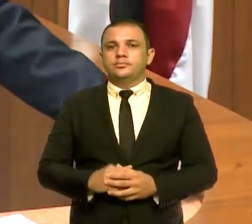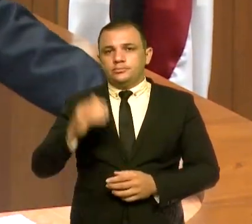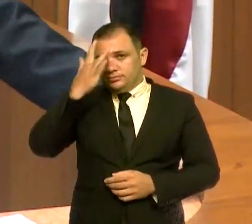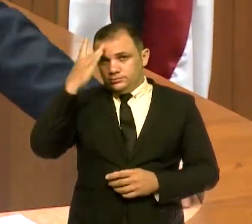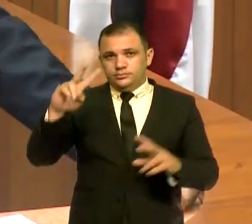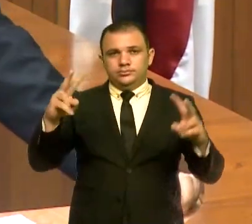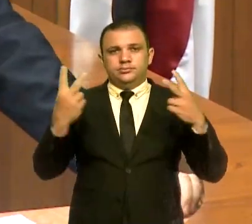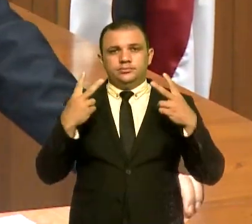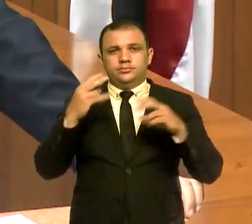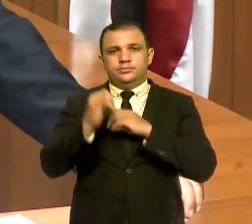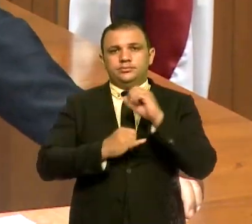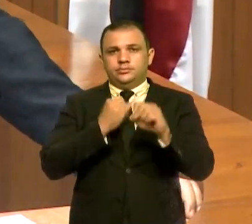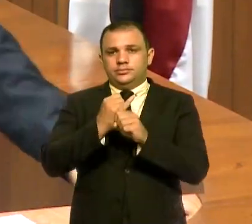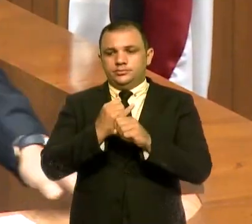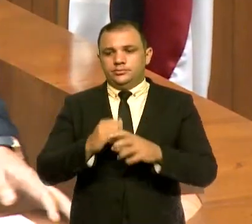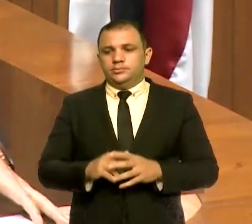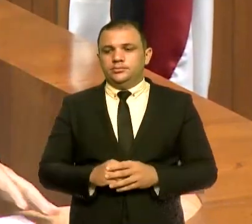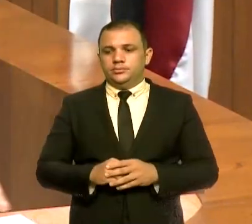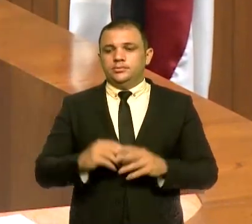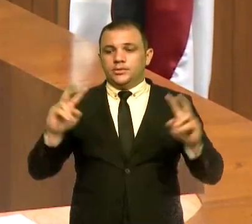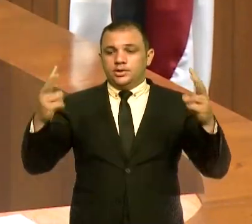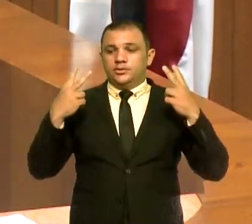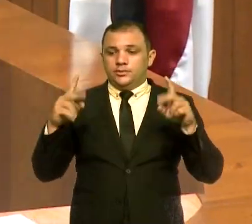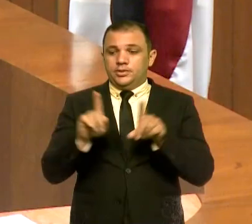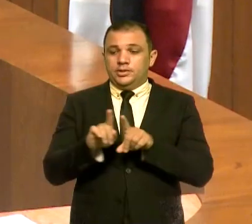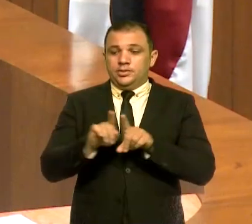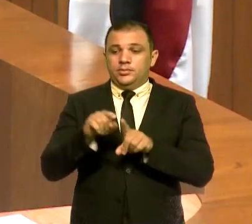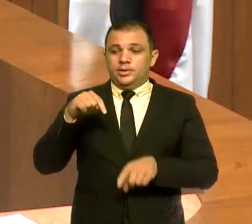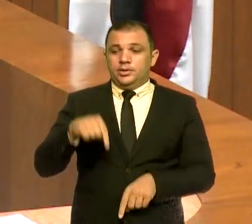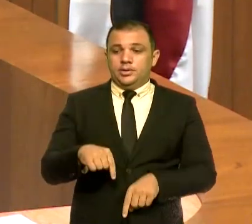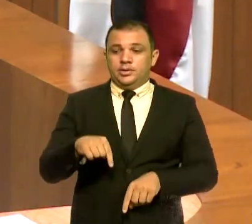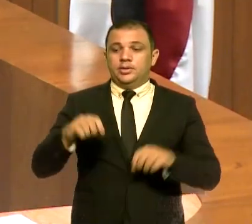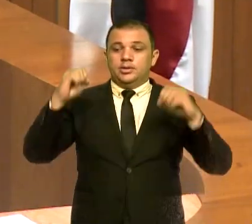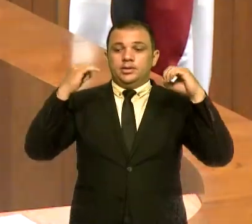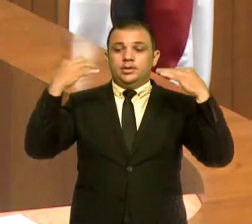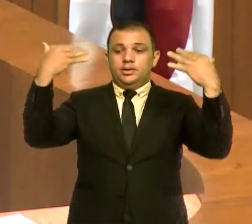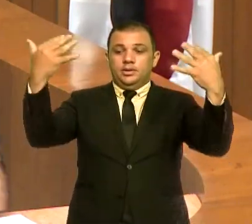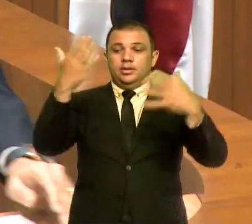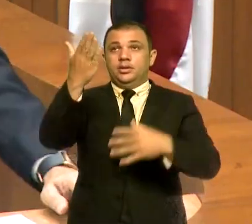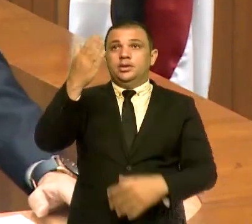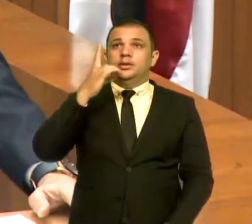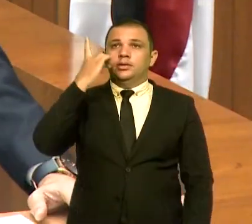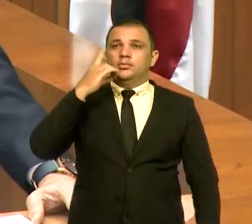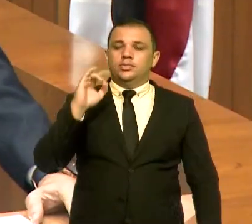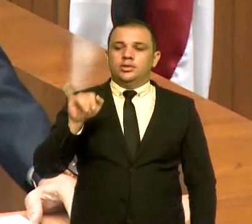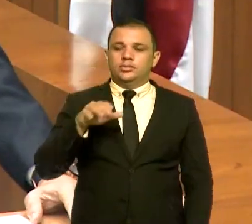internautas, quem nos assiste também aqui dessa ilustre galeria, deputado João Evangelista.